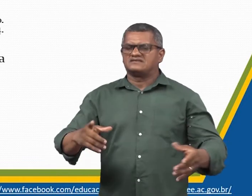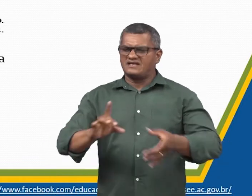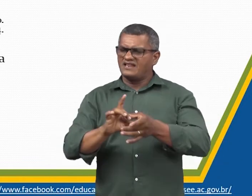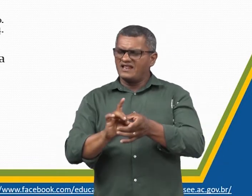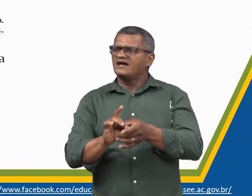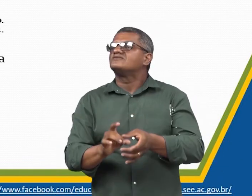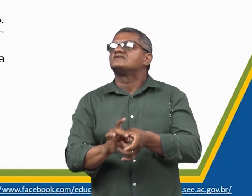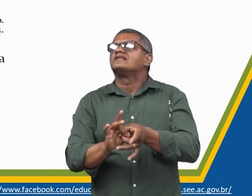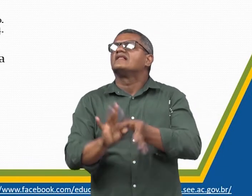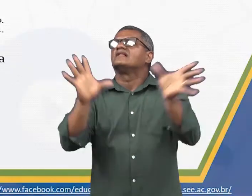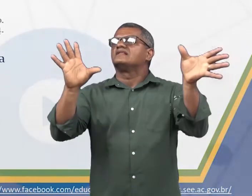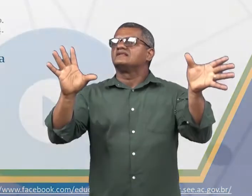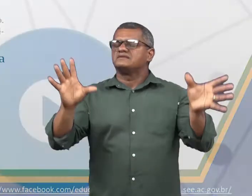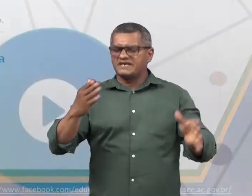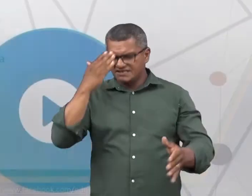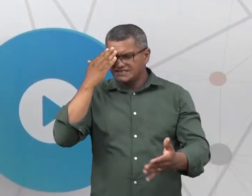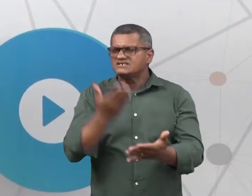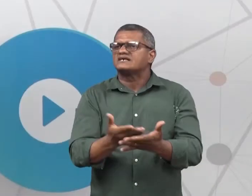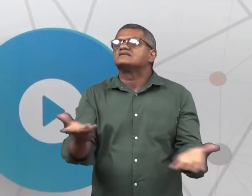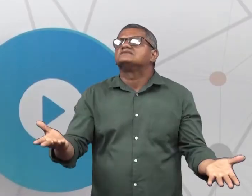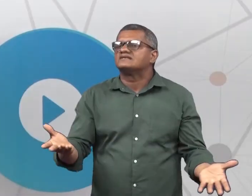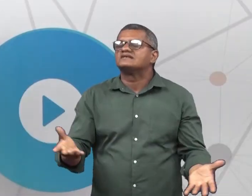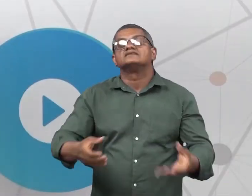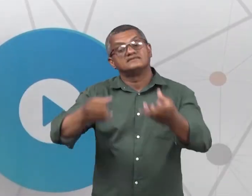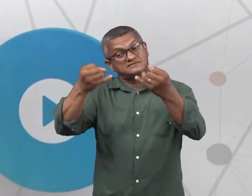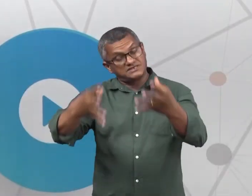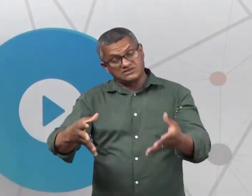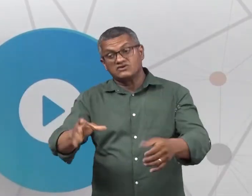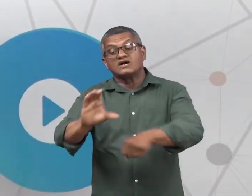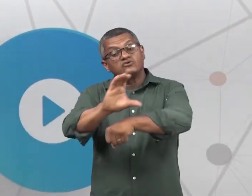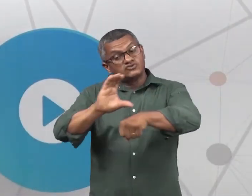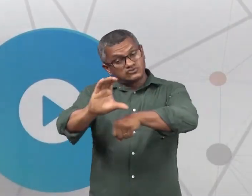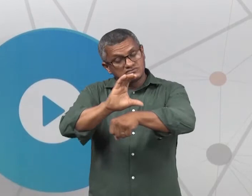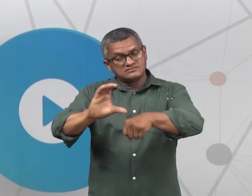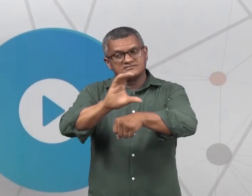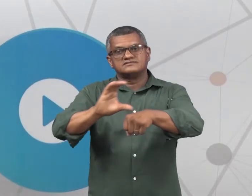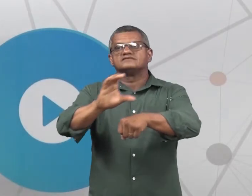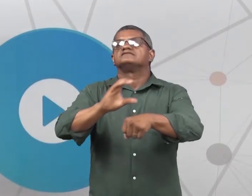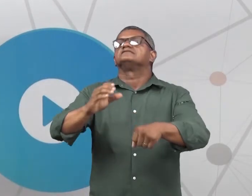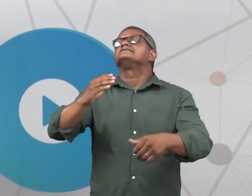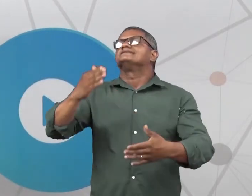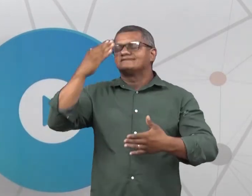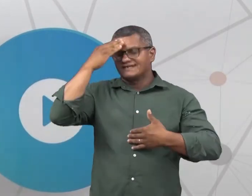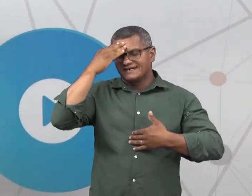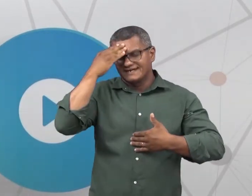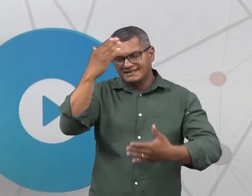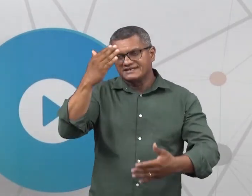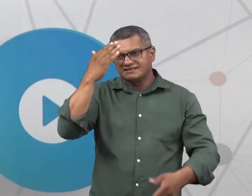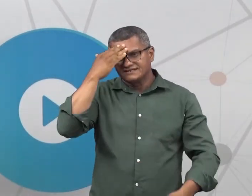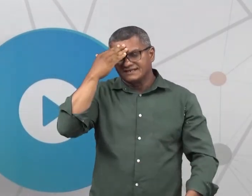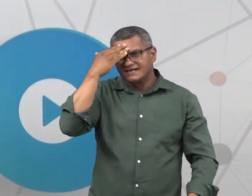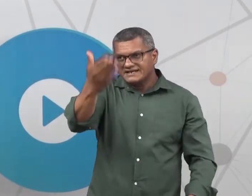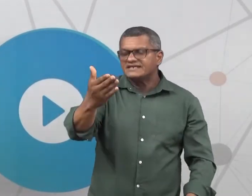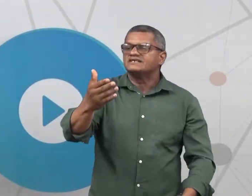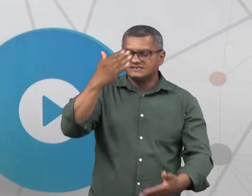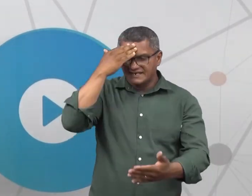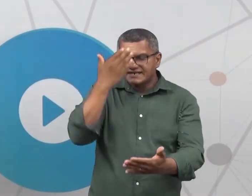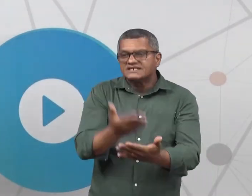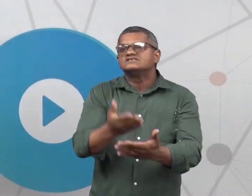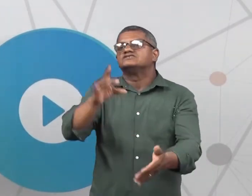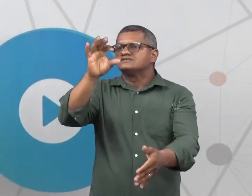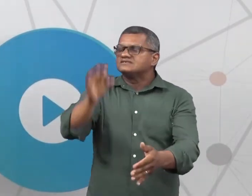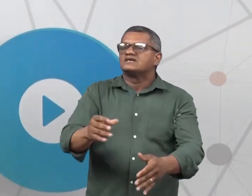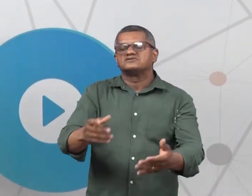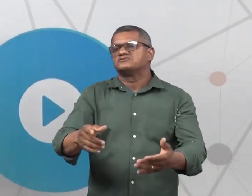segundo a nossa Constituição, nós vivemos em um país laico. Isso quer dizer o quê? Que não tem uma religião predominante, que não